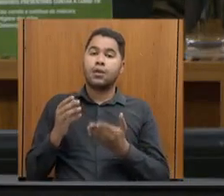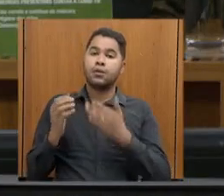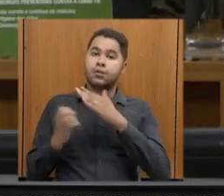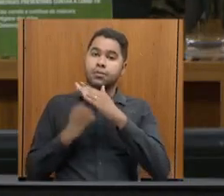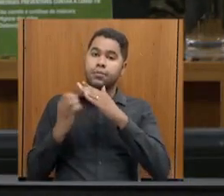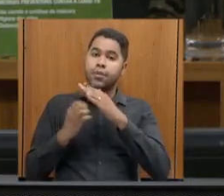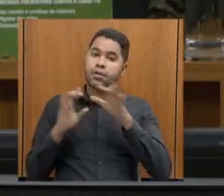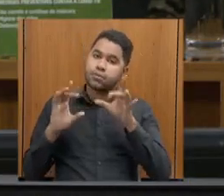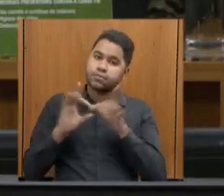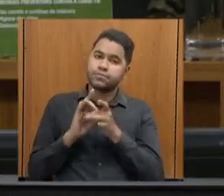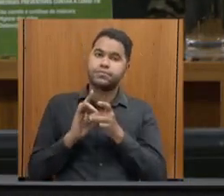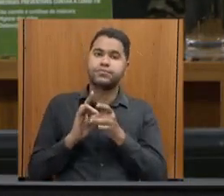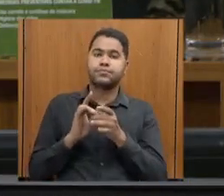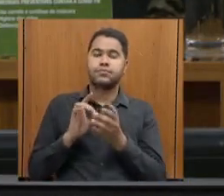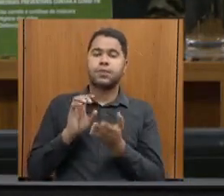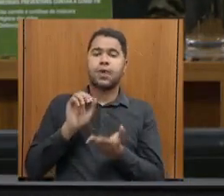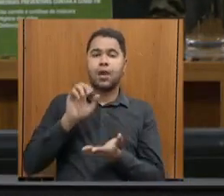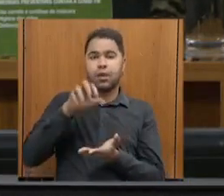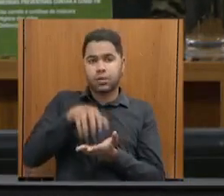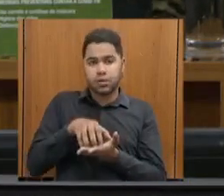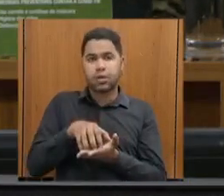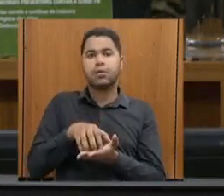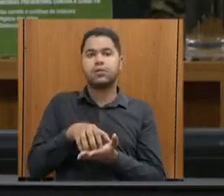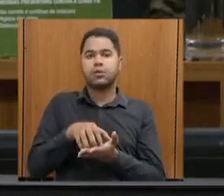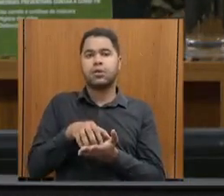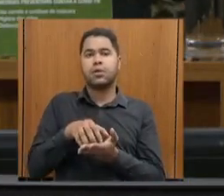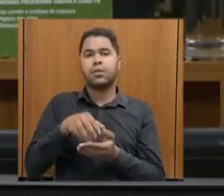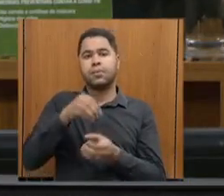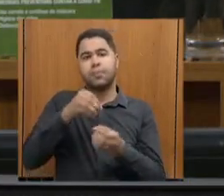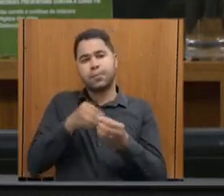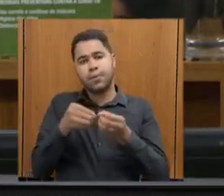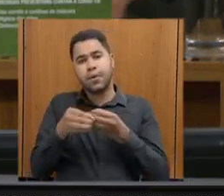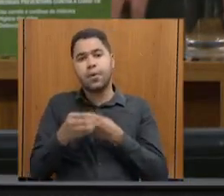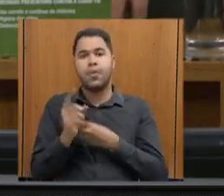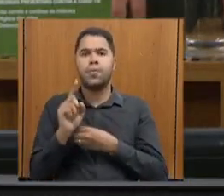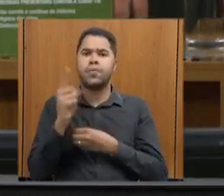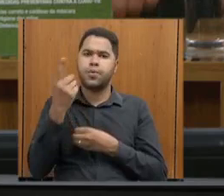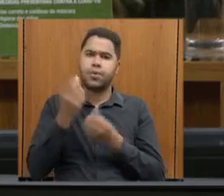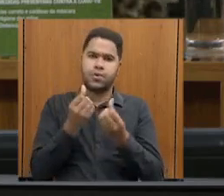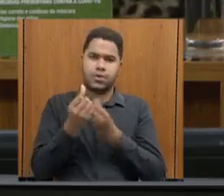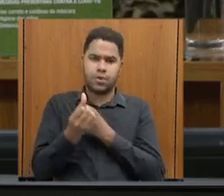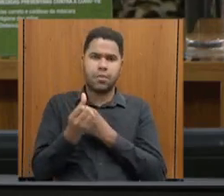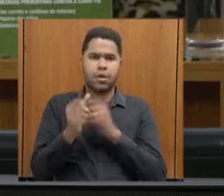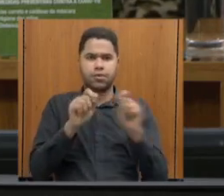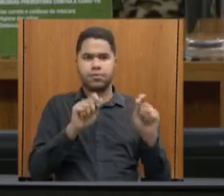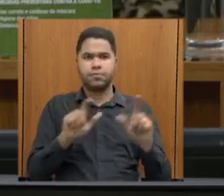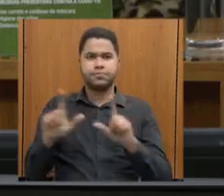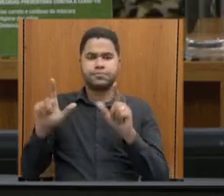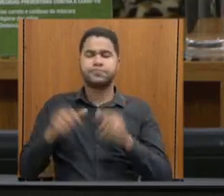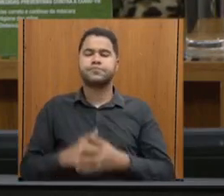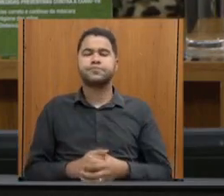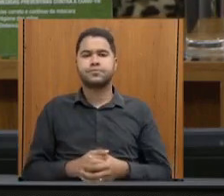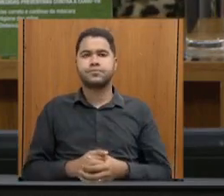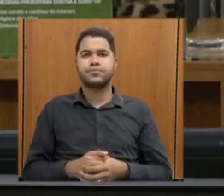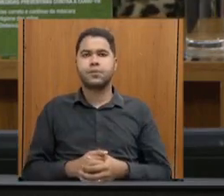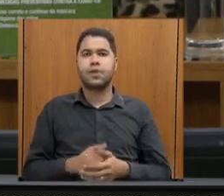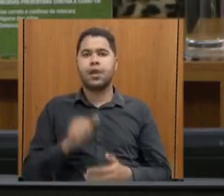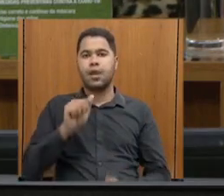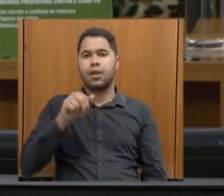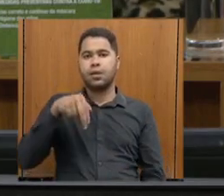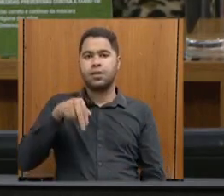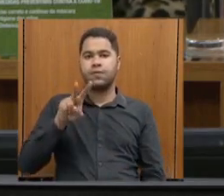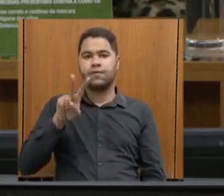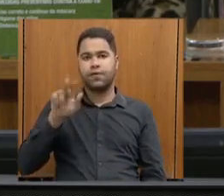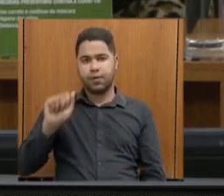né agência Metropolitana do Vale do Aço a gente tem o primeiro semestre dela pode passar por favor a rmva